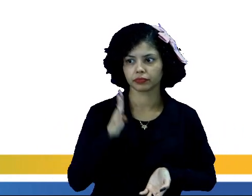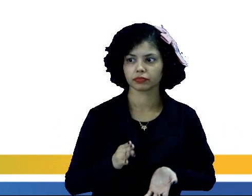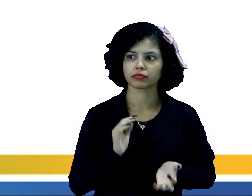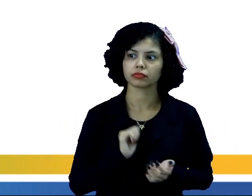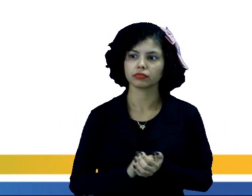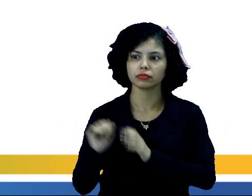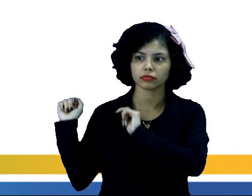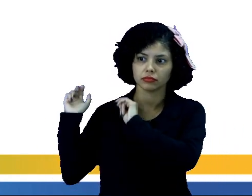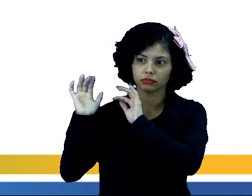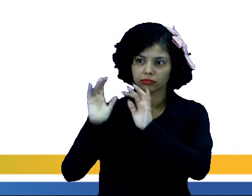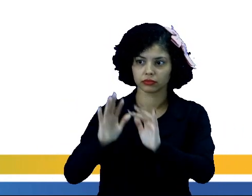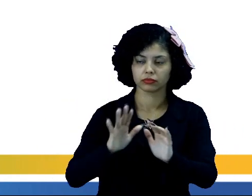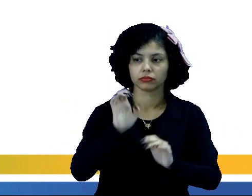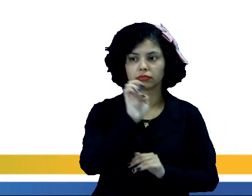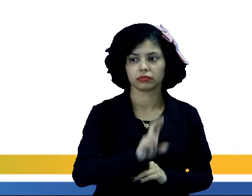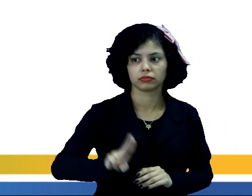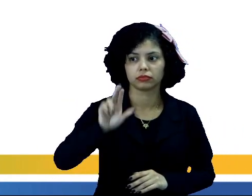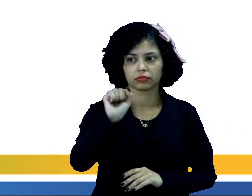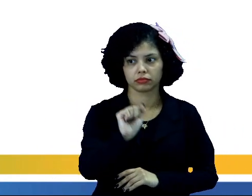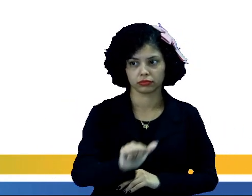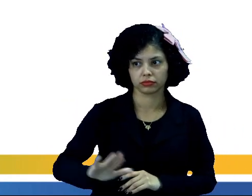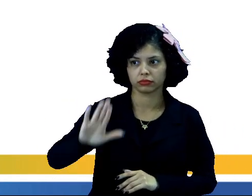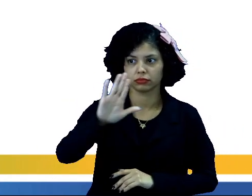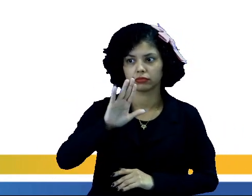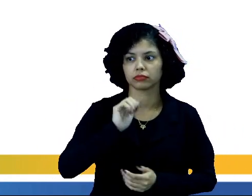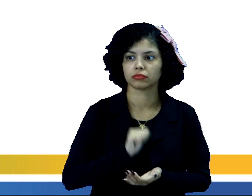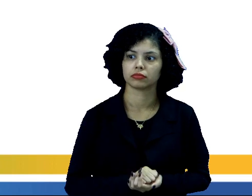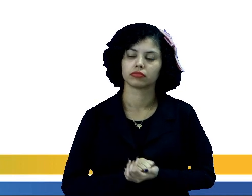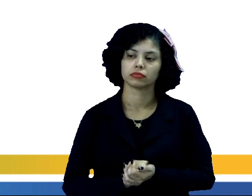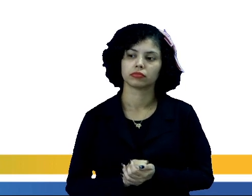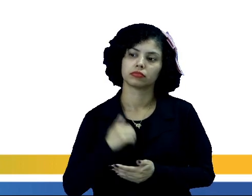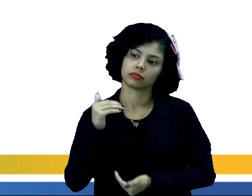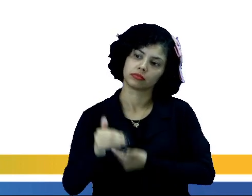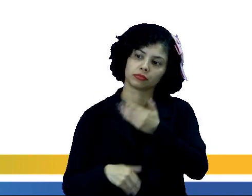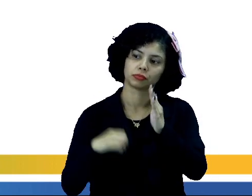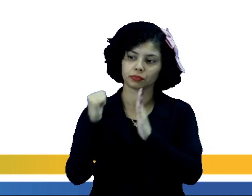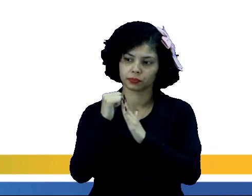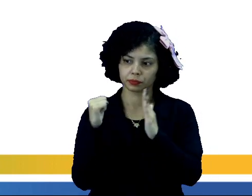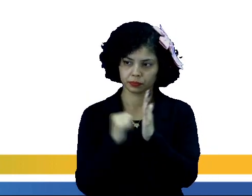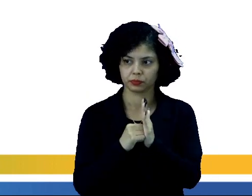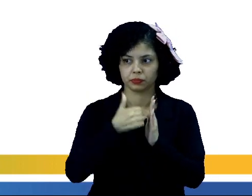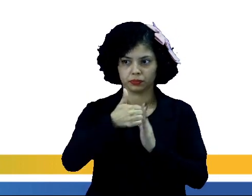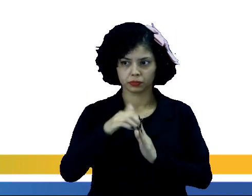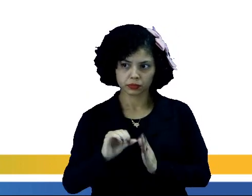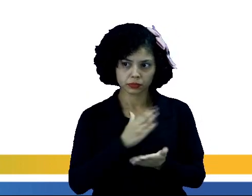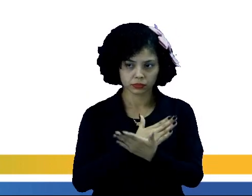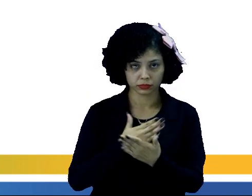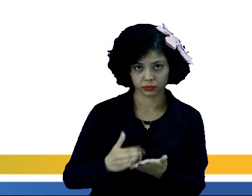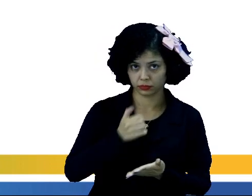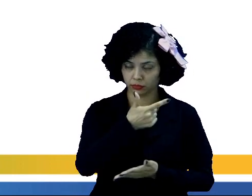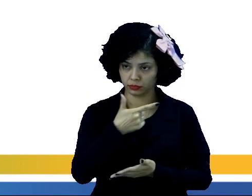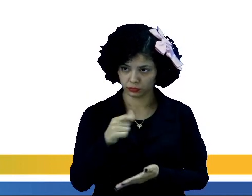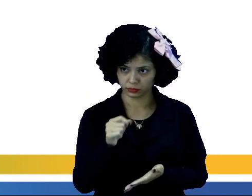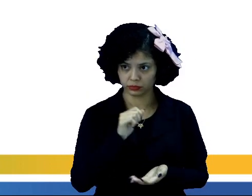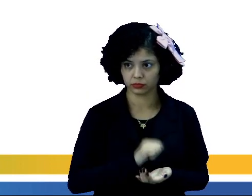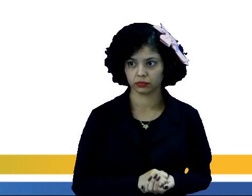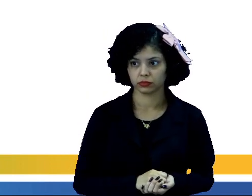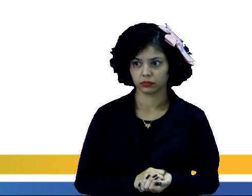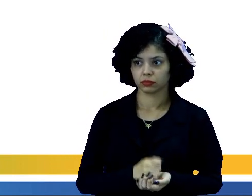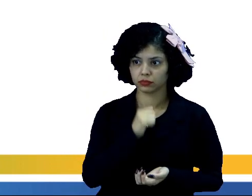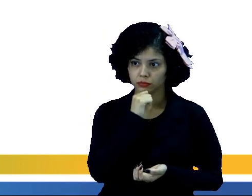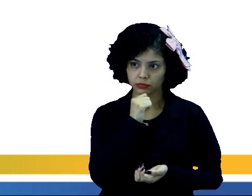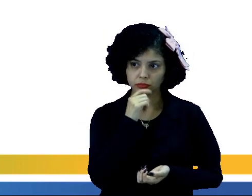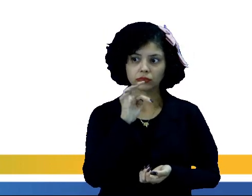fluxo intenso de imigrantes europeus e também de asiáticos se deu ali ao longo do século XIX e início do século